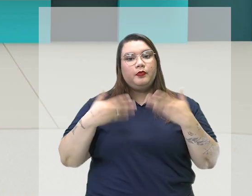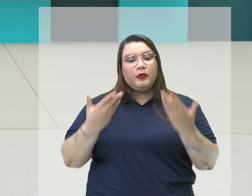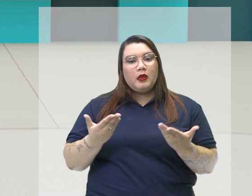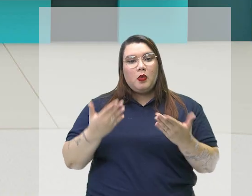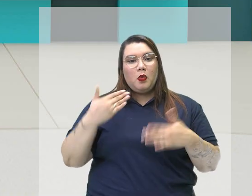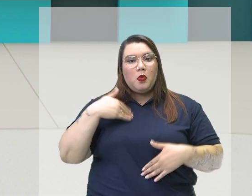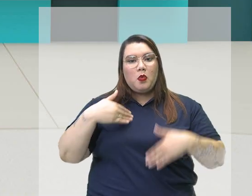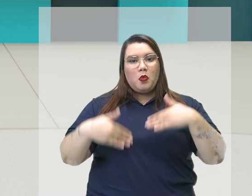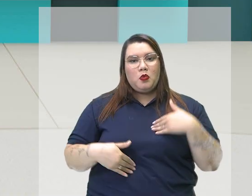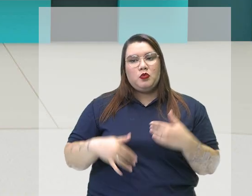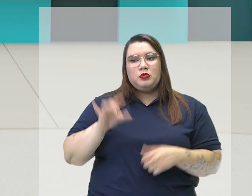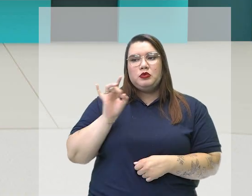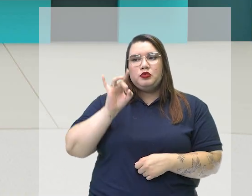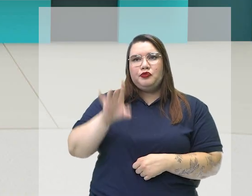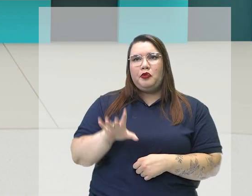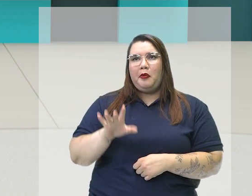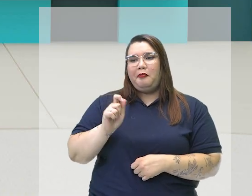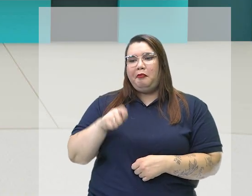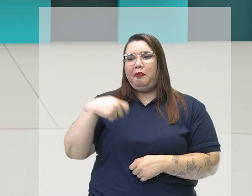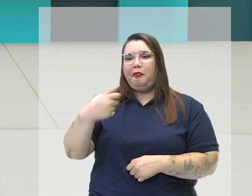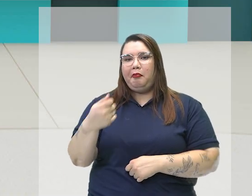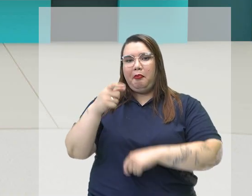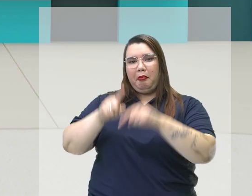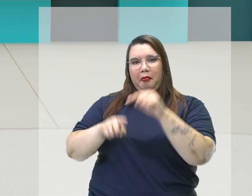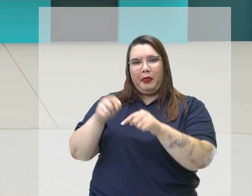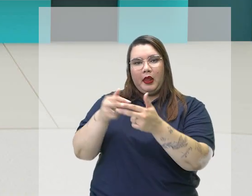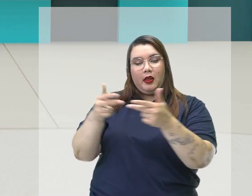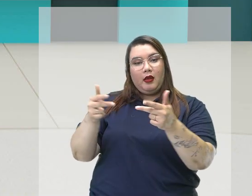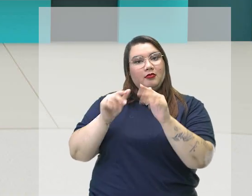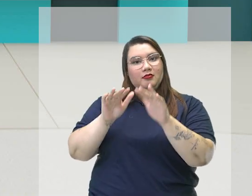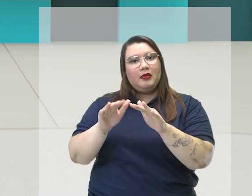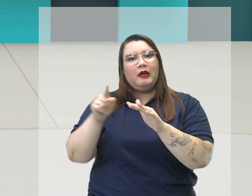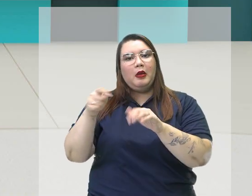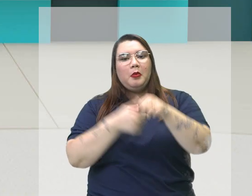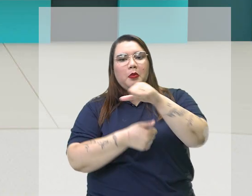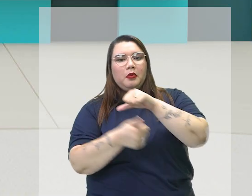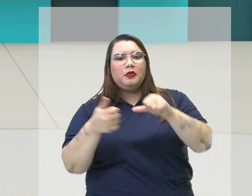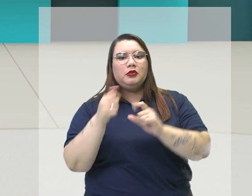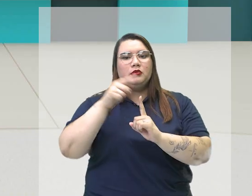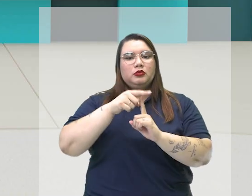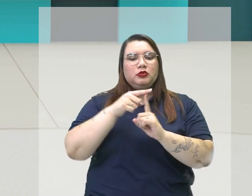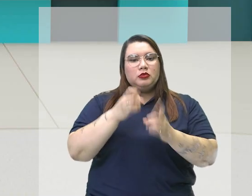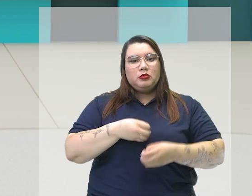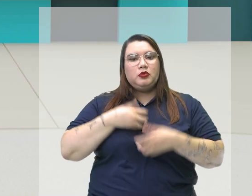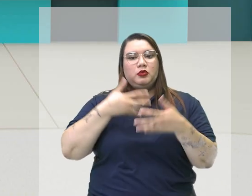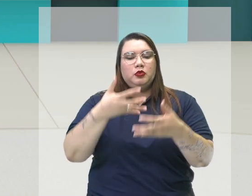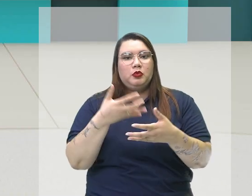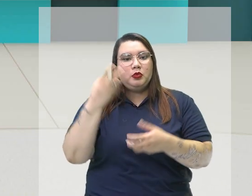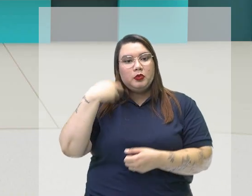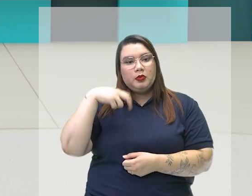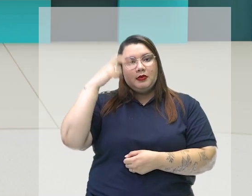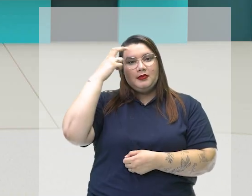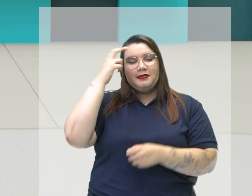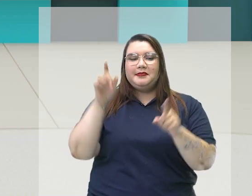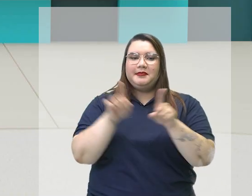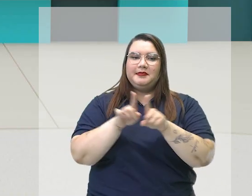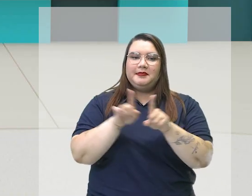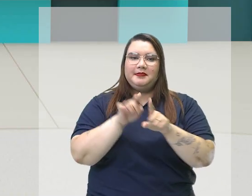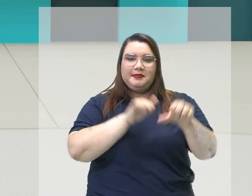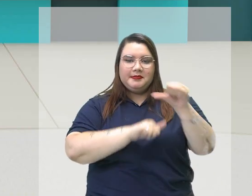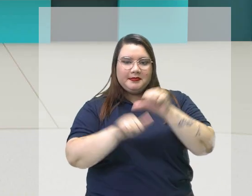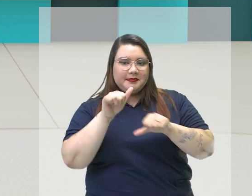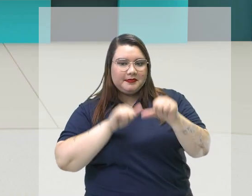prosseguindo, o corpo deixa de ser instrumento de movimento e torna-se veículo de expressão,